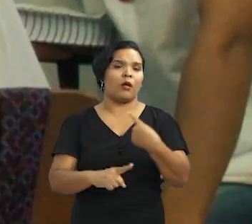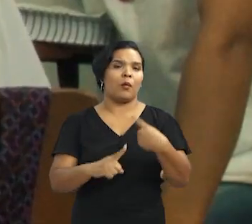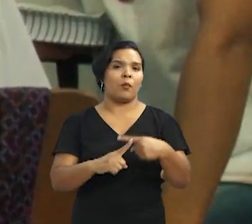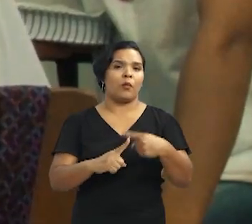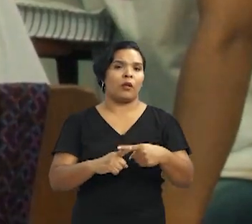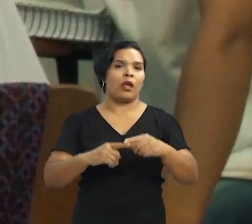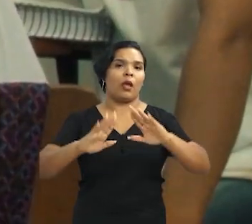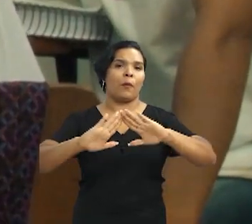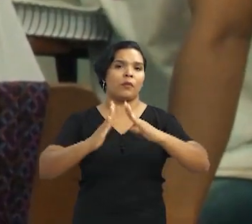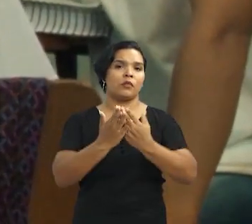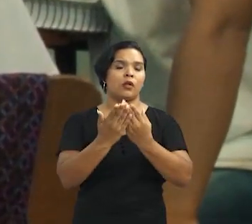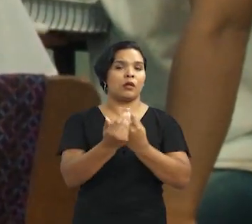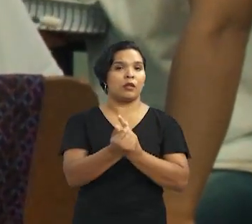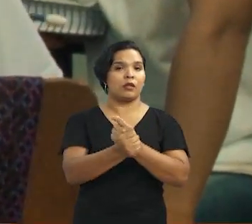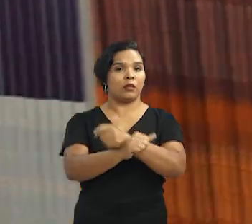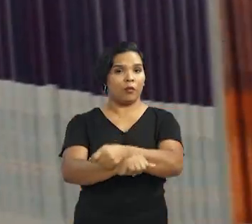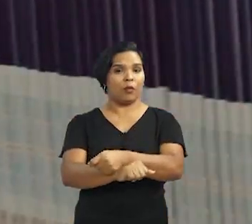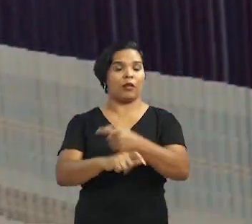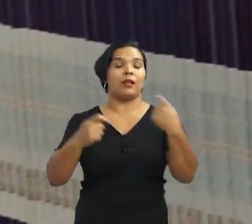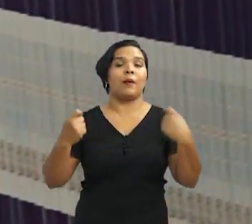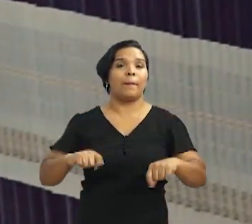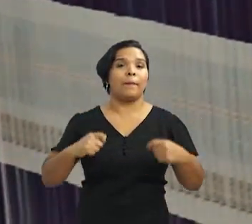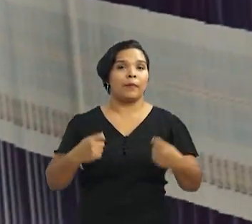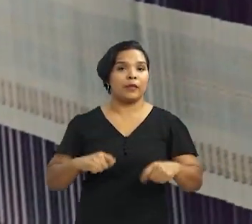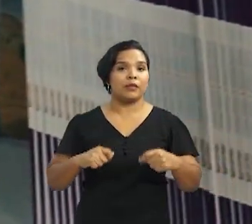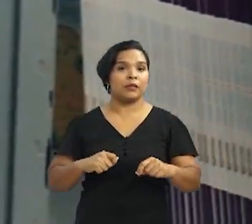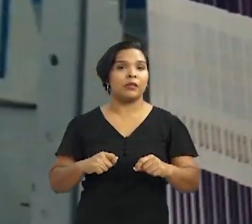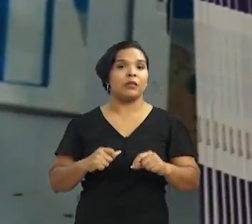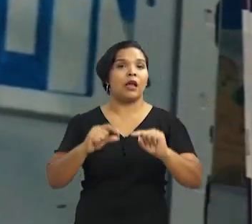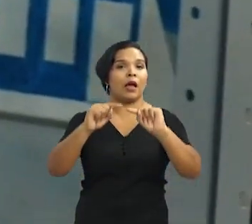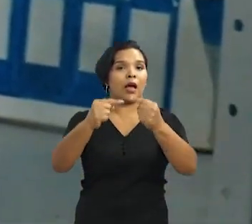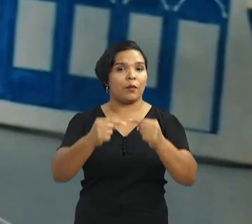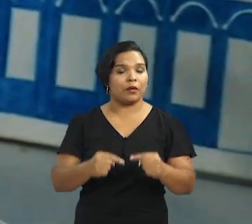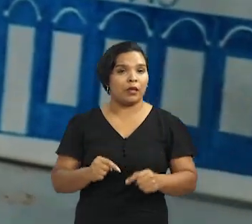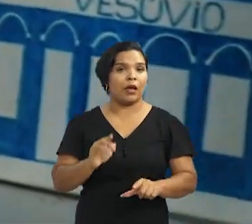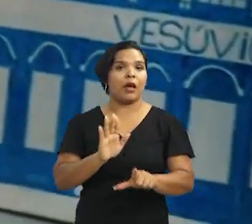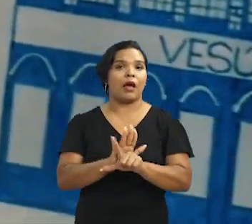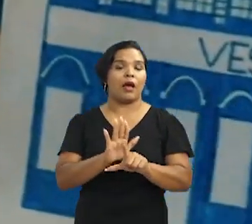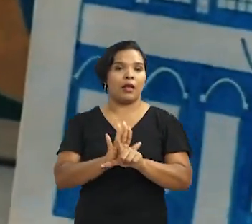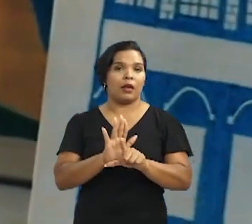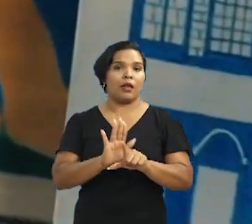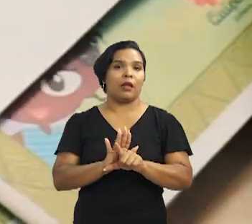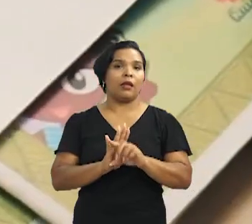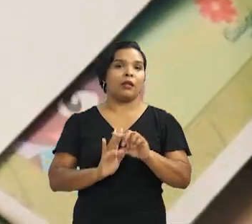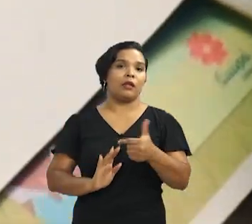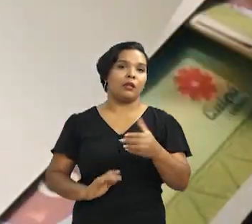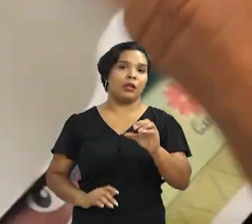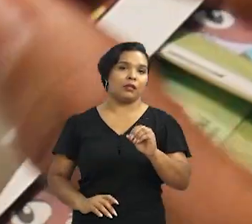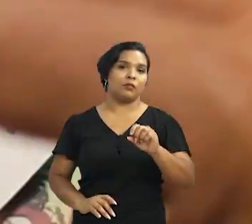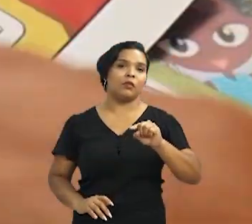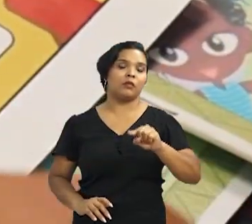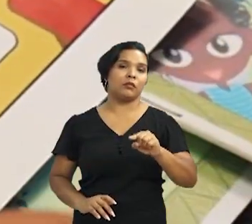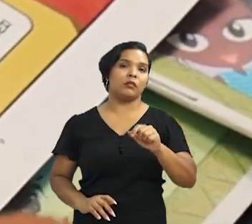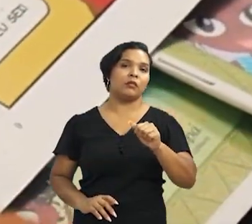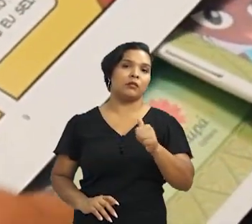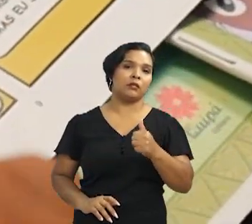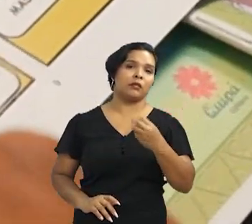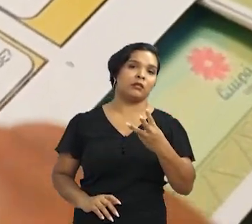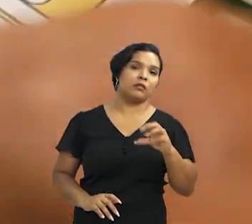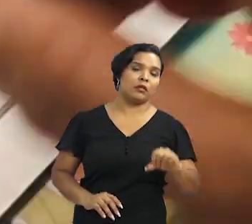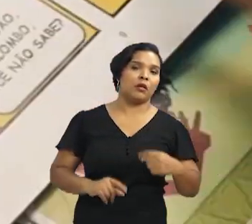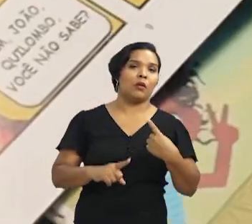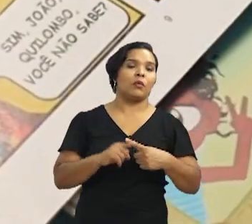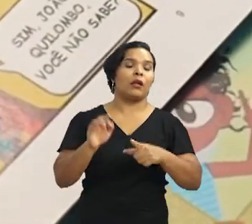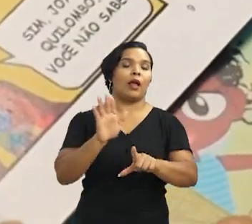quilombola. Porque uma escola quilombola, que está dentro de um território quilombola, ela precisa aplicar a Lei 10.639,